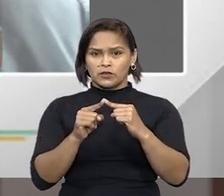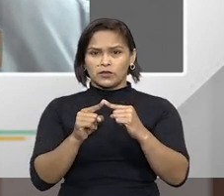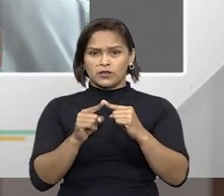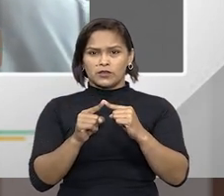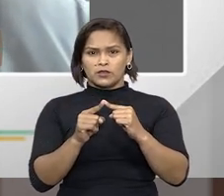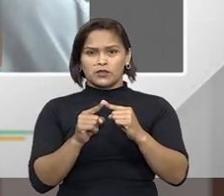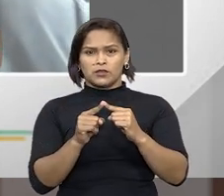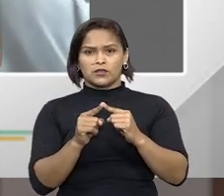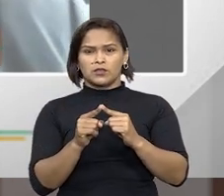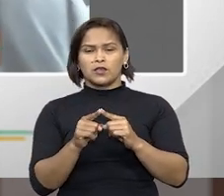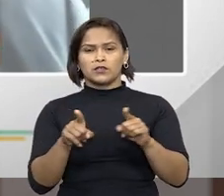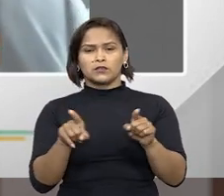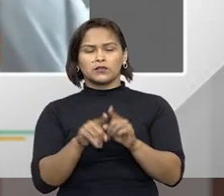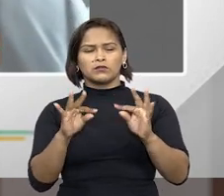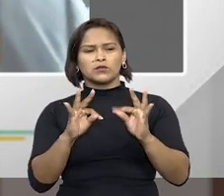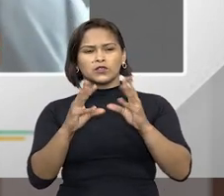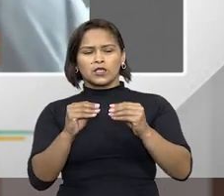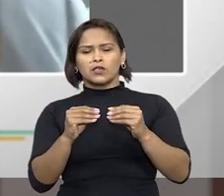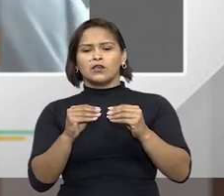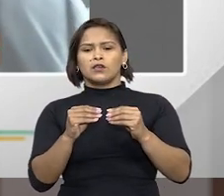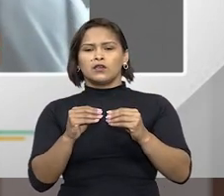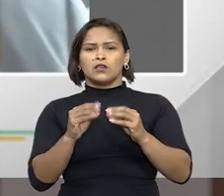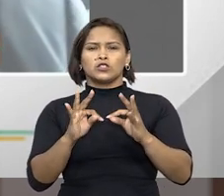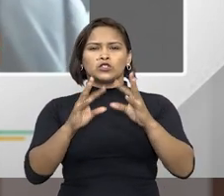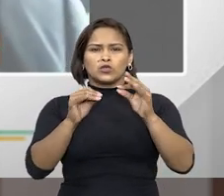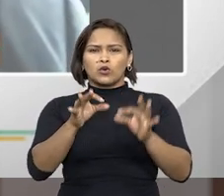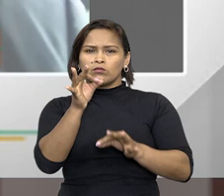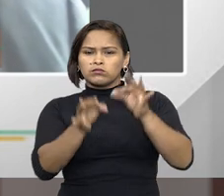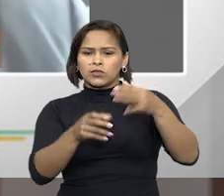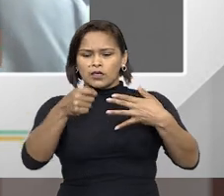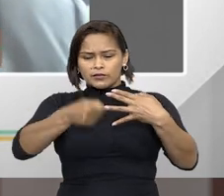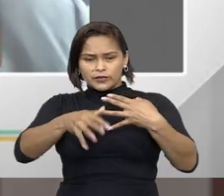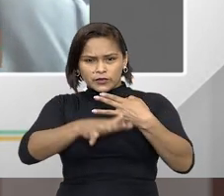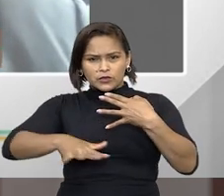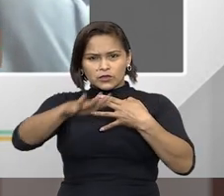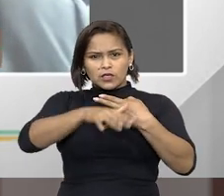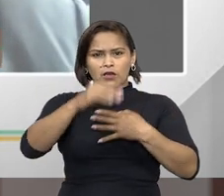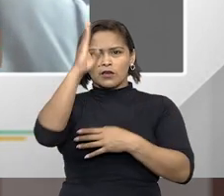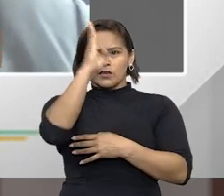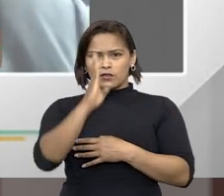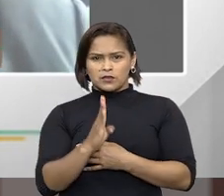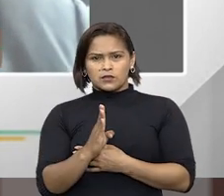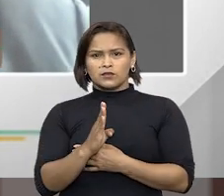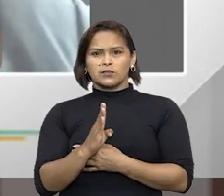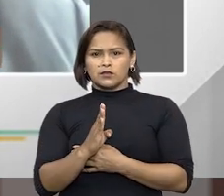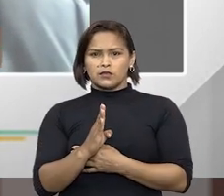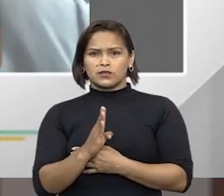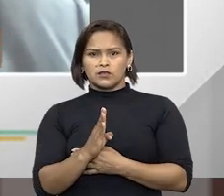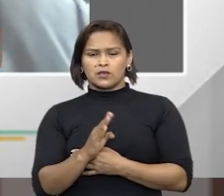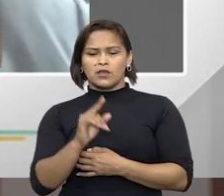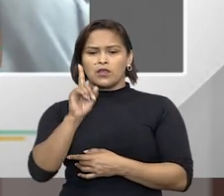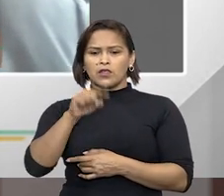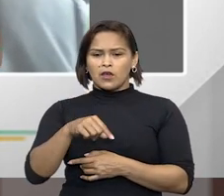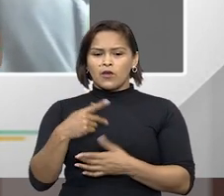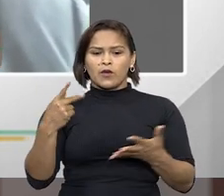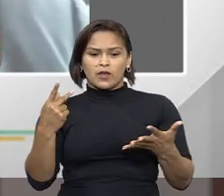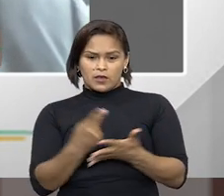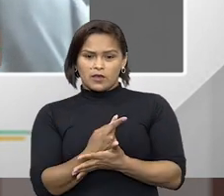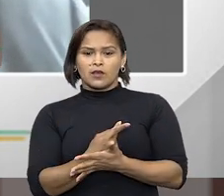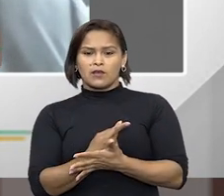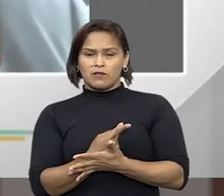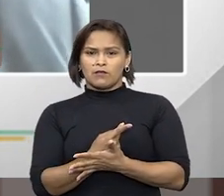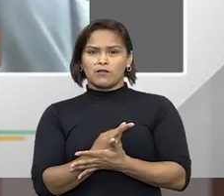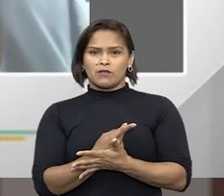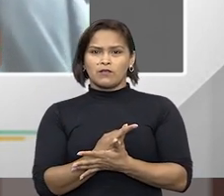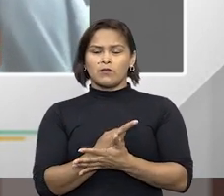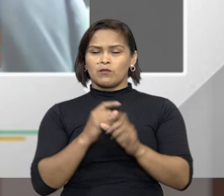a toda a judicatura nacional, inclusive, conforme o caso, a esfera